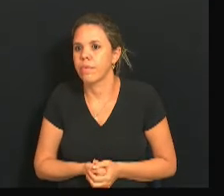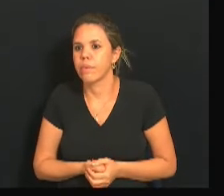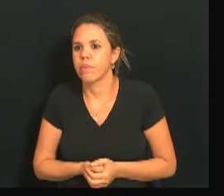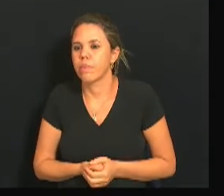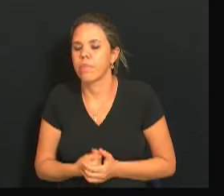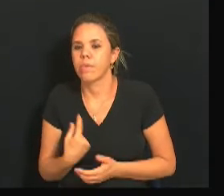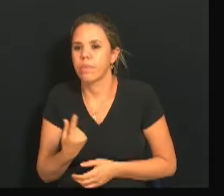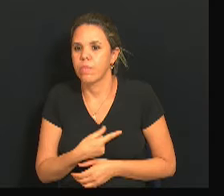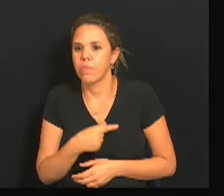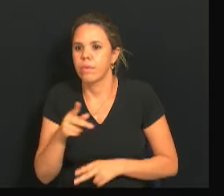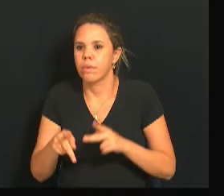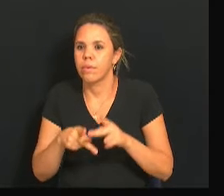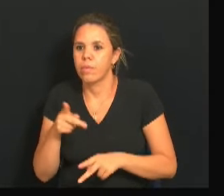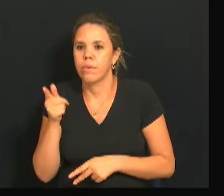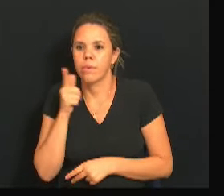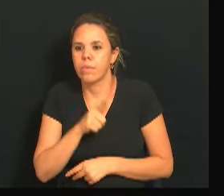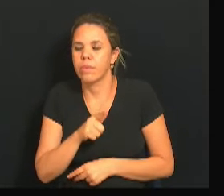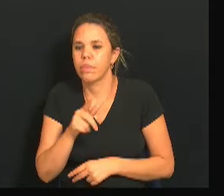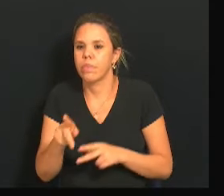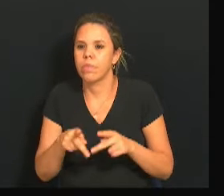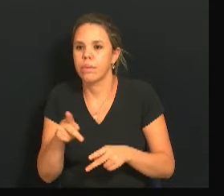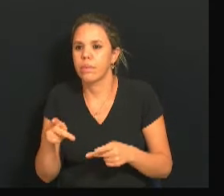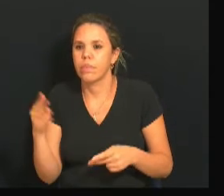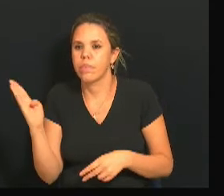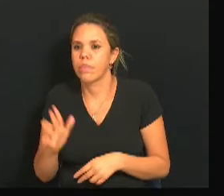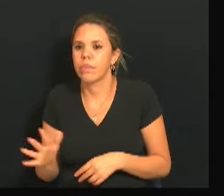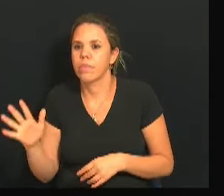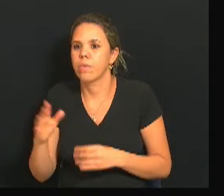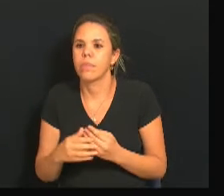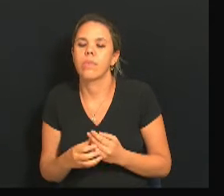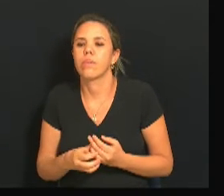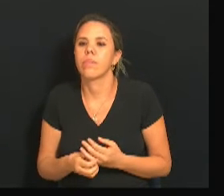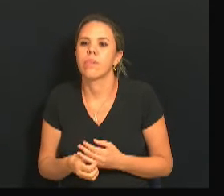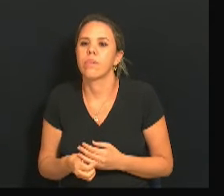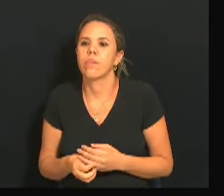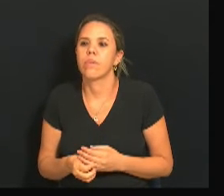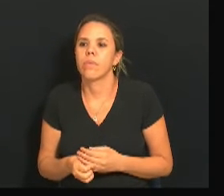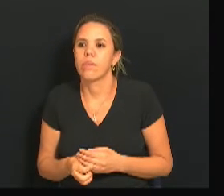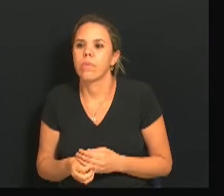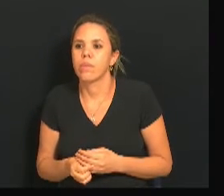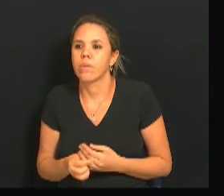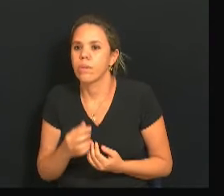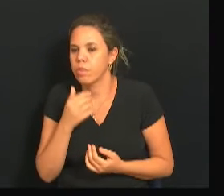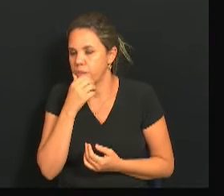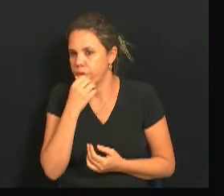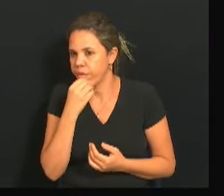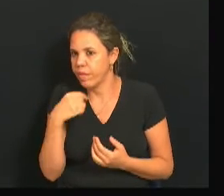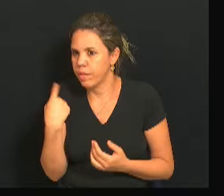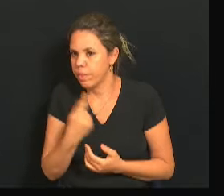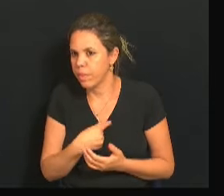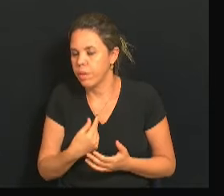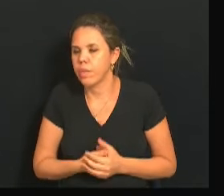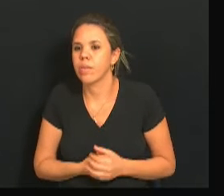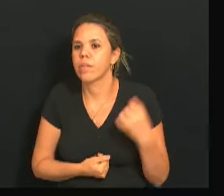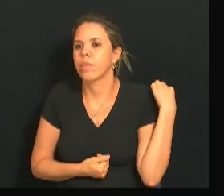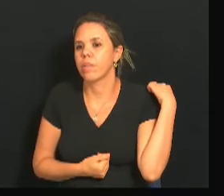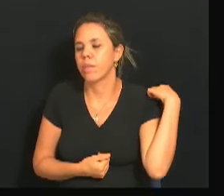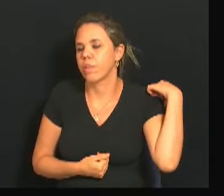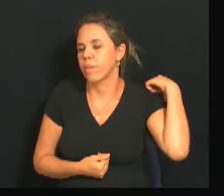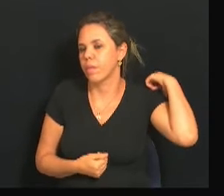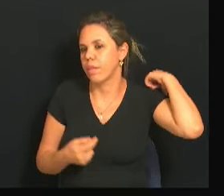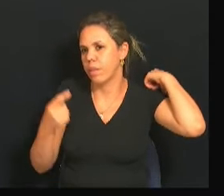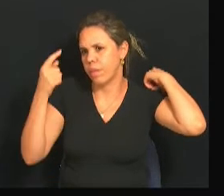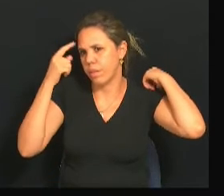nossa, né, do povo, é uma conquista do povo brasileiro, tá? Então, o que a gente pensa é